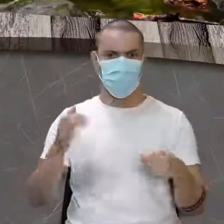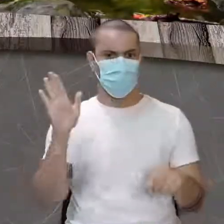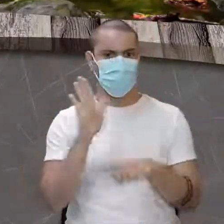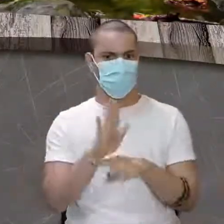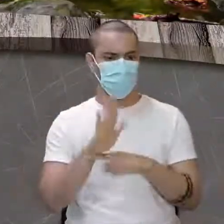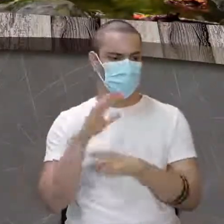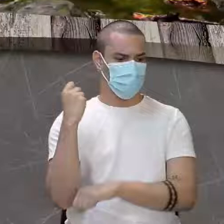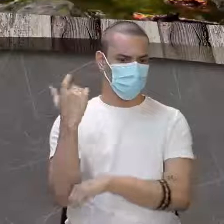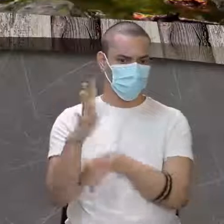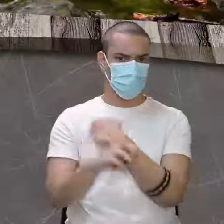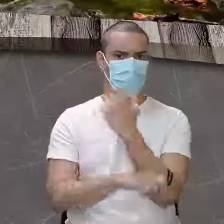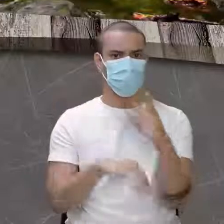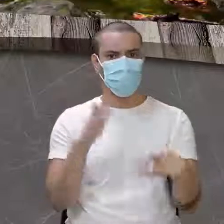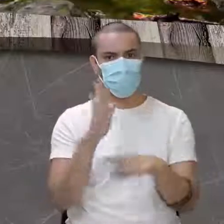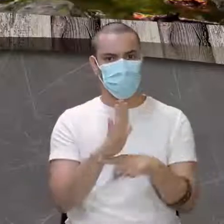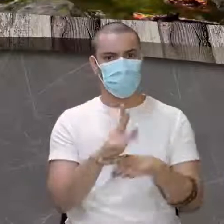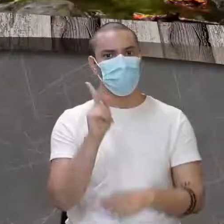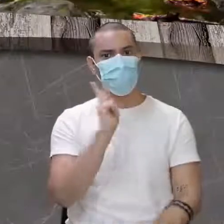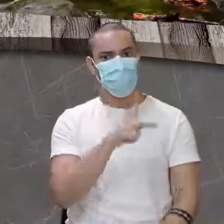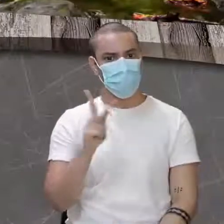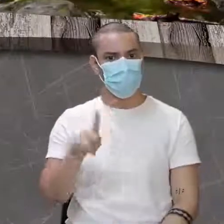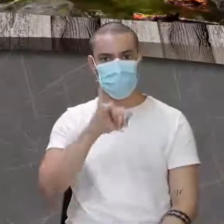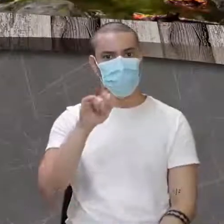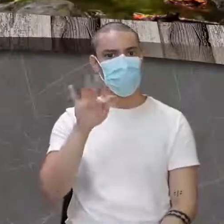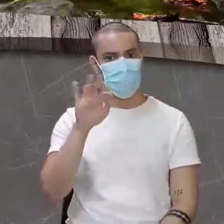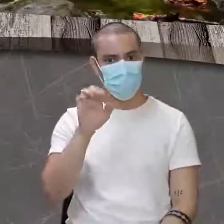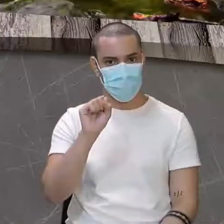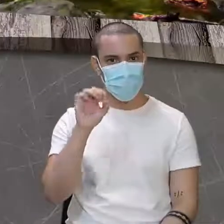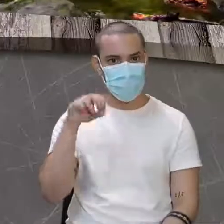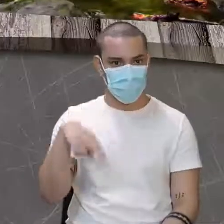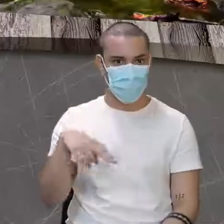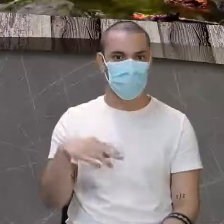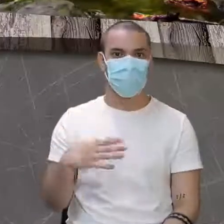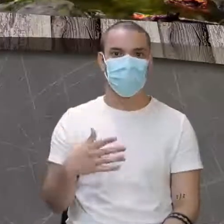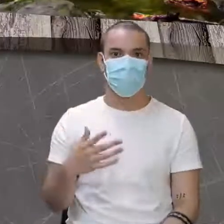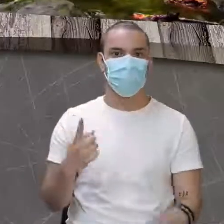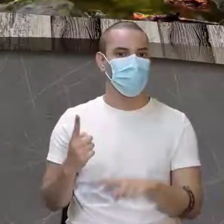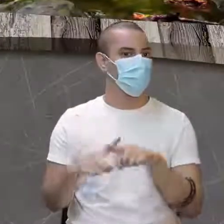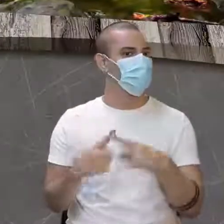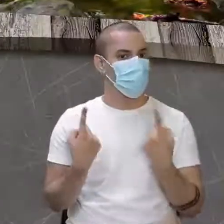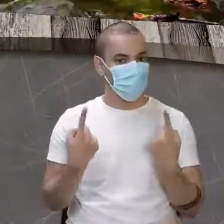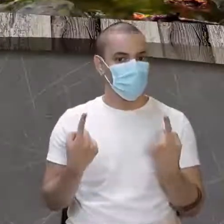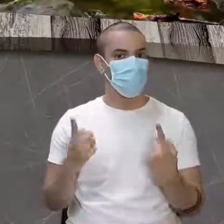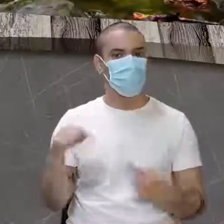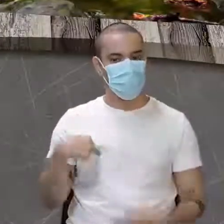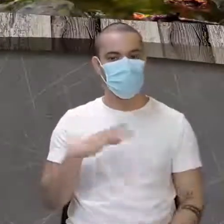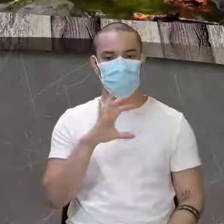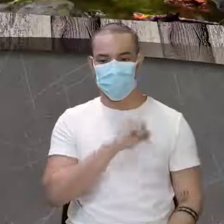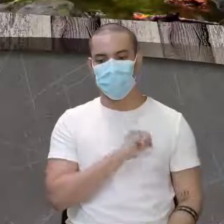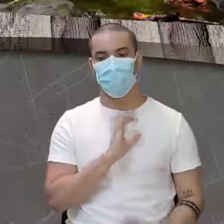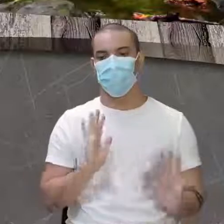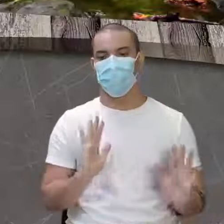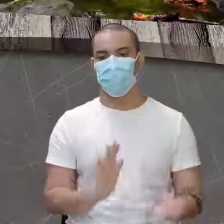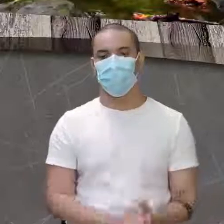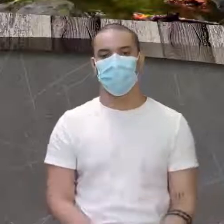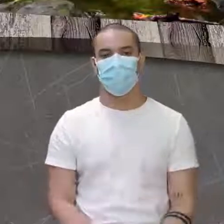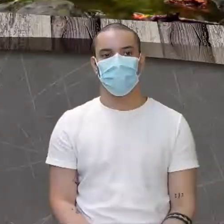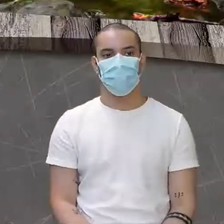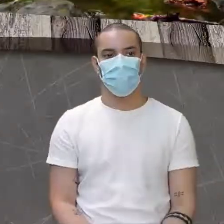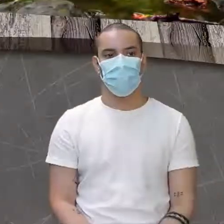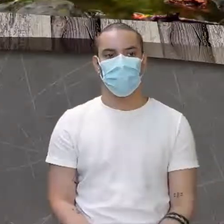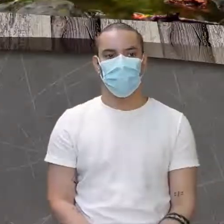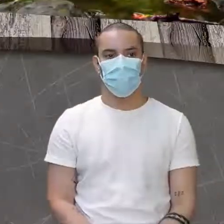meio ambiente, contribui. O professor Jefferson vai ficar... Ó, mas tudo bem, não tem problema não. A gente se ama do mesmo jeito. Aí o